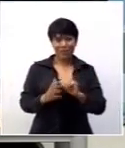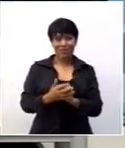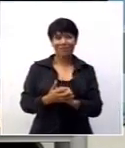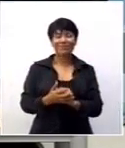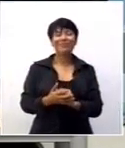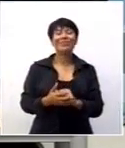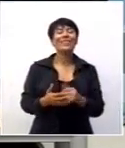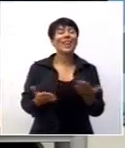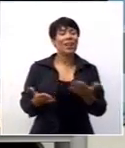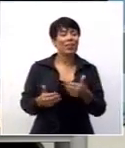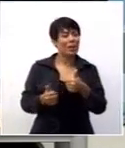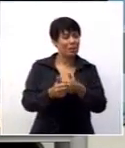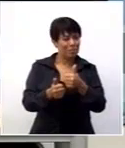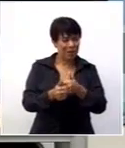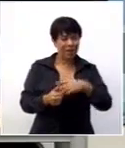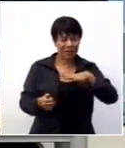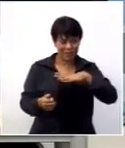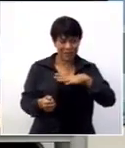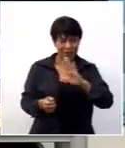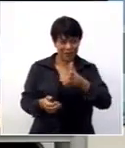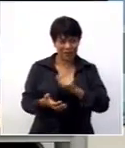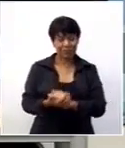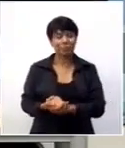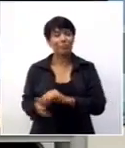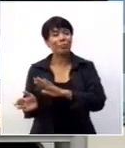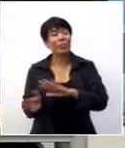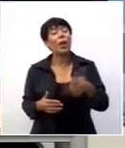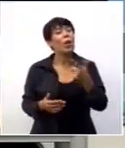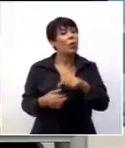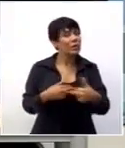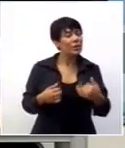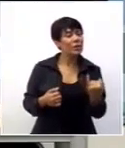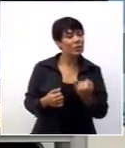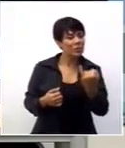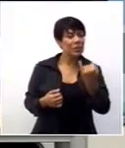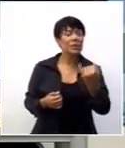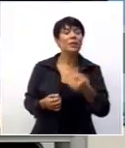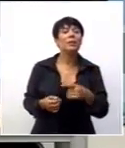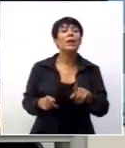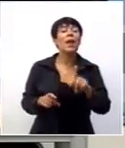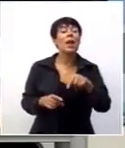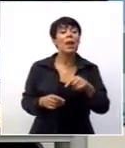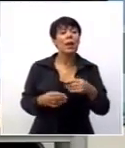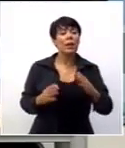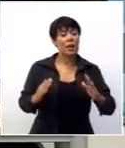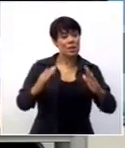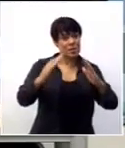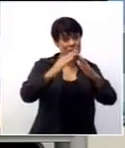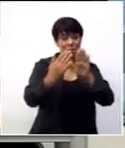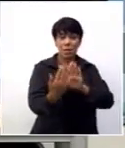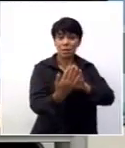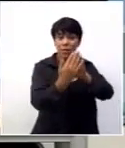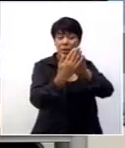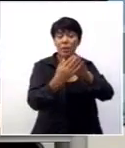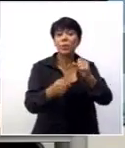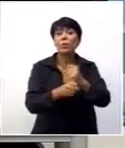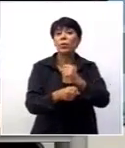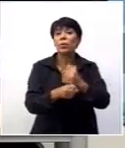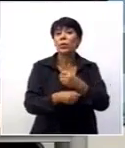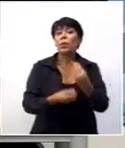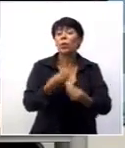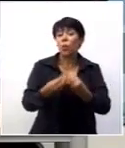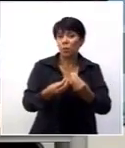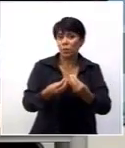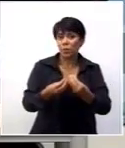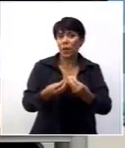ponto interessante para a gente falar um pouco também dessas pirâmides, aí a gente vai para o próximo slide, é que elas são o quê? Elas foram feitas como túmulos